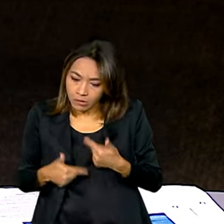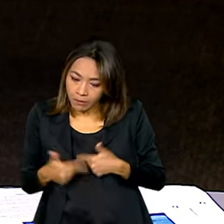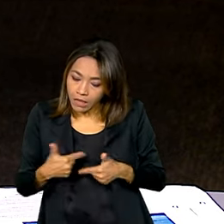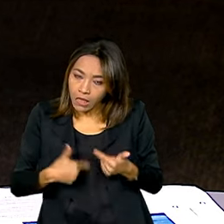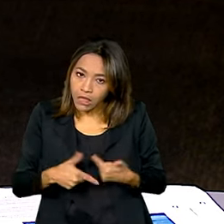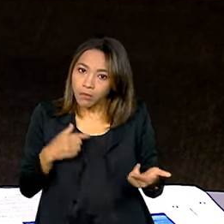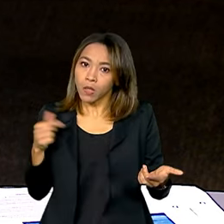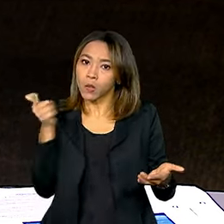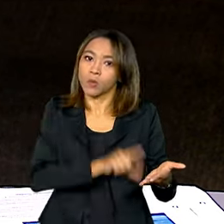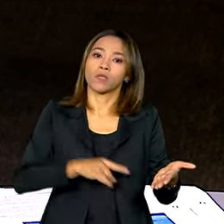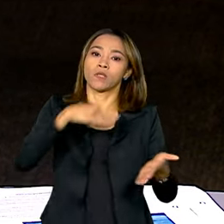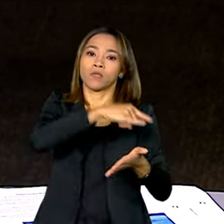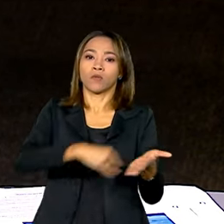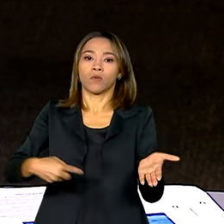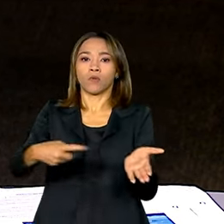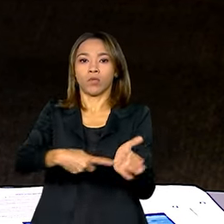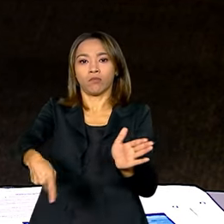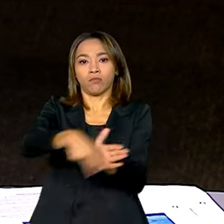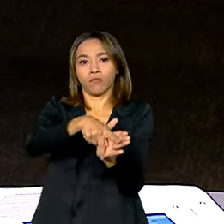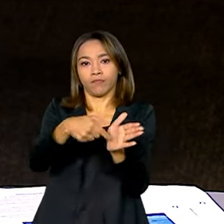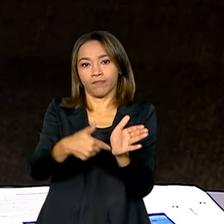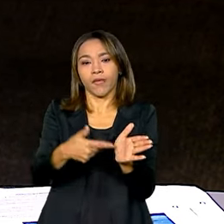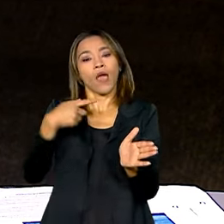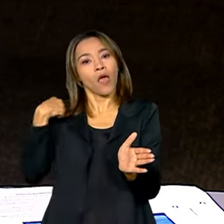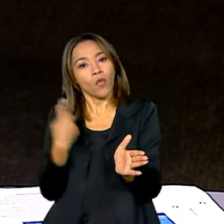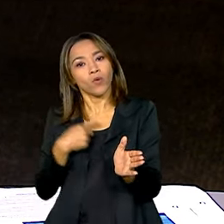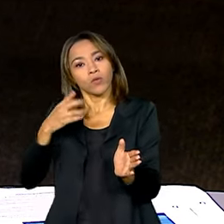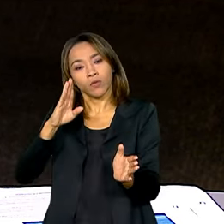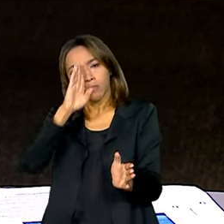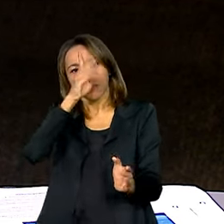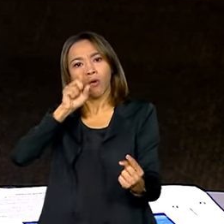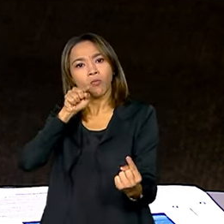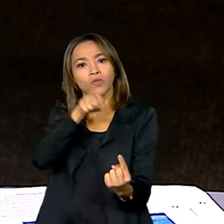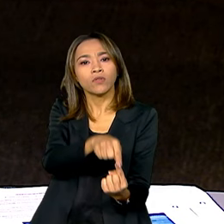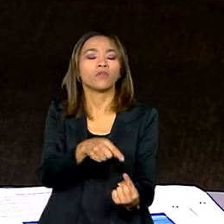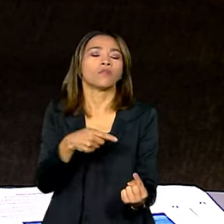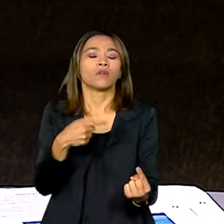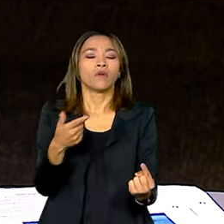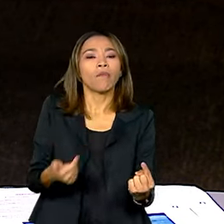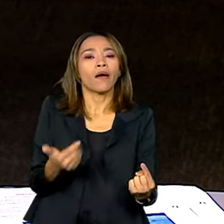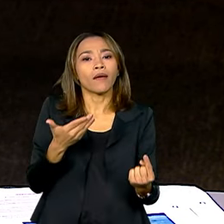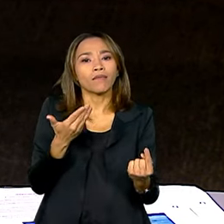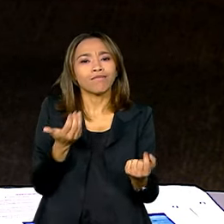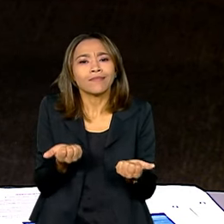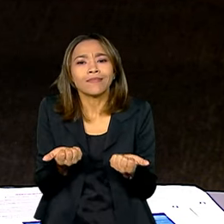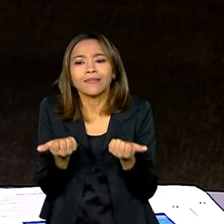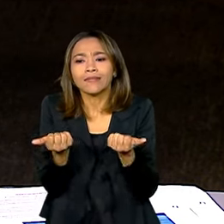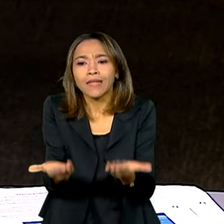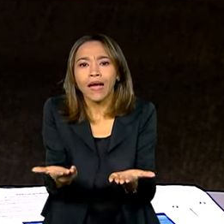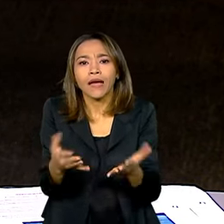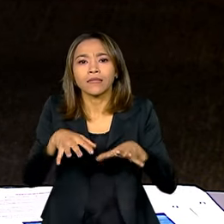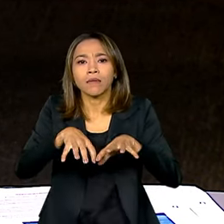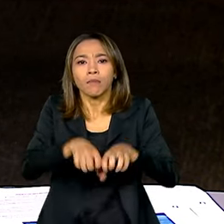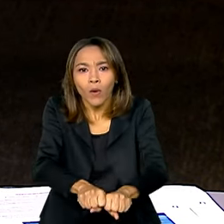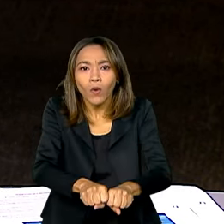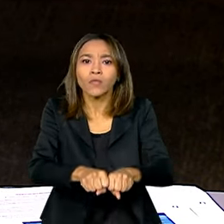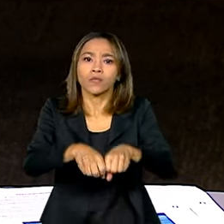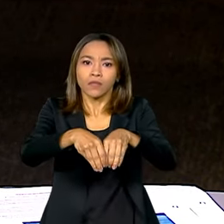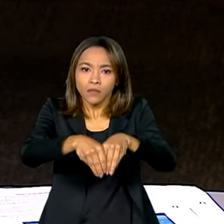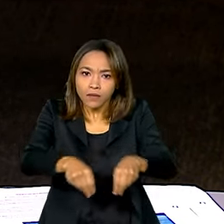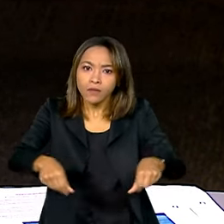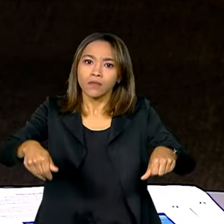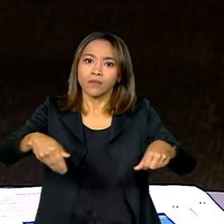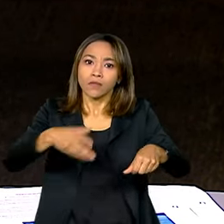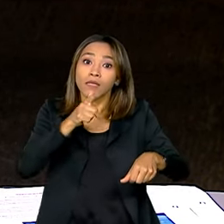é uma das nossas principais metas para desburocratizar esse processo de cessão de águas da União.